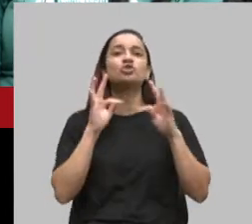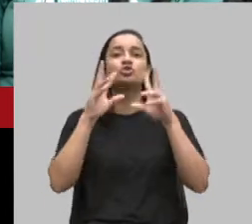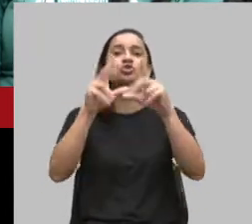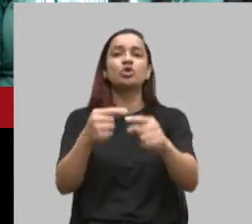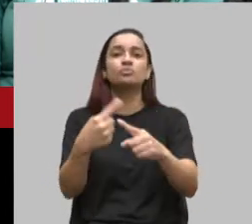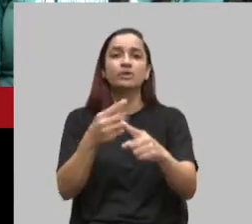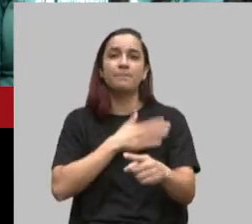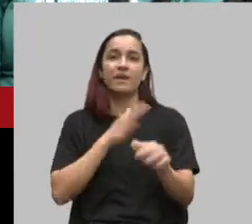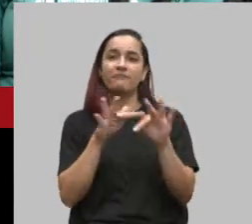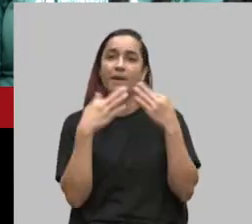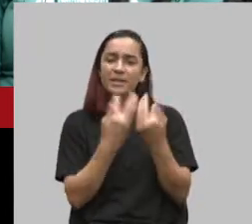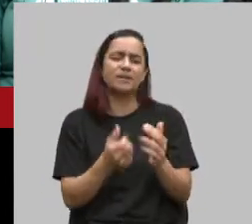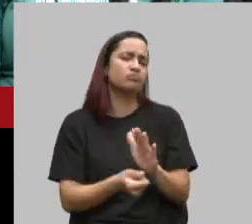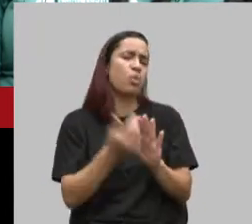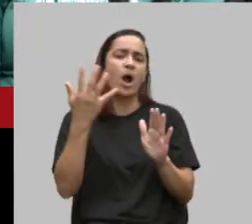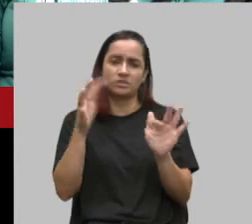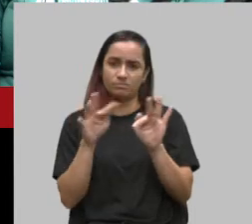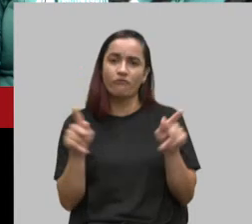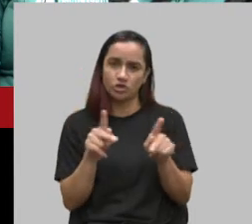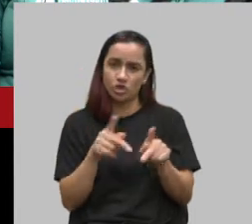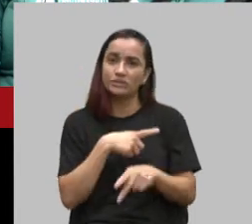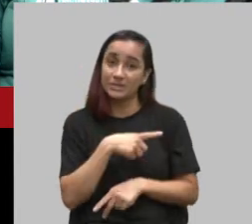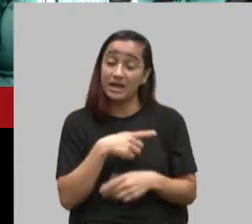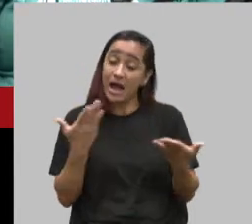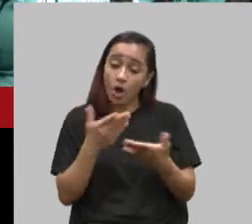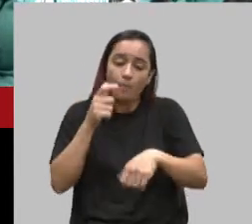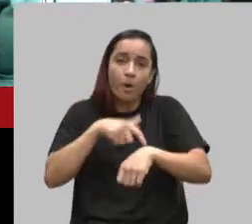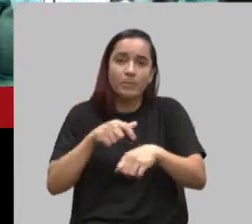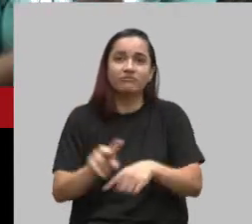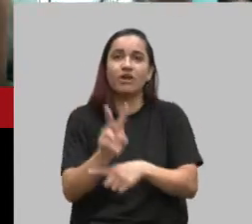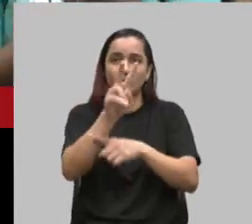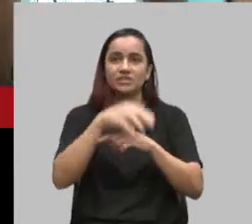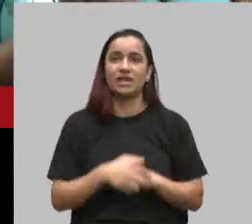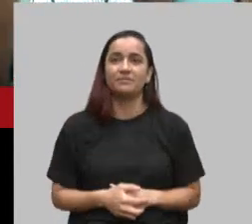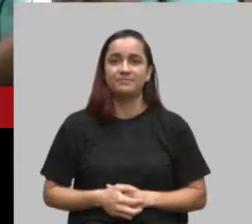muito são E chegou a hora da gente começar a valorizar isso